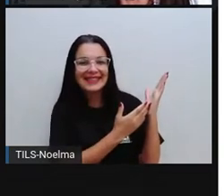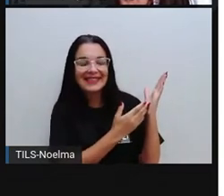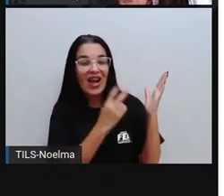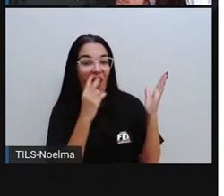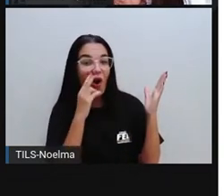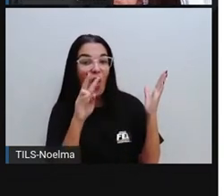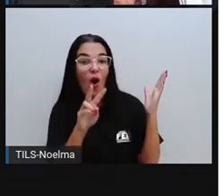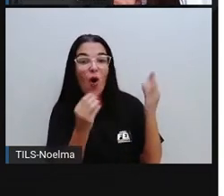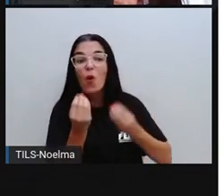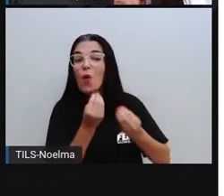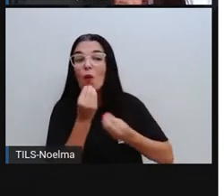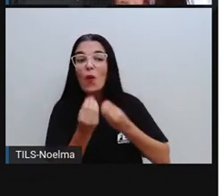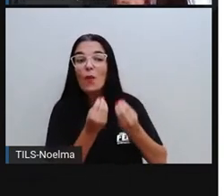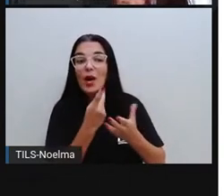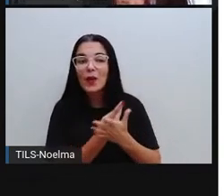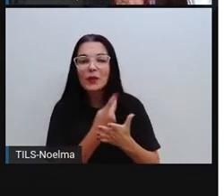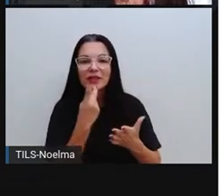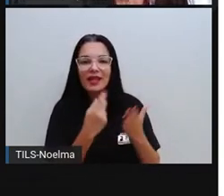olha só.